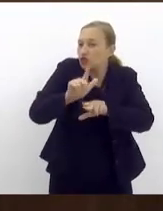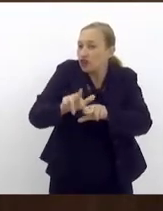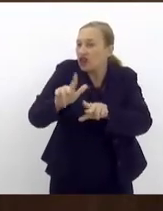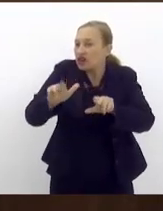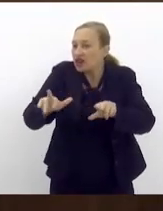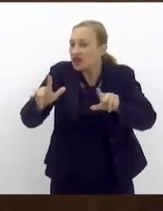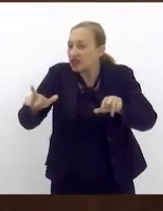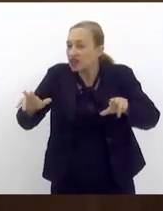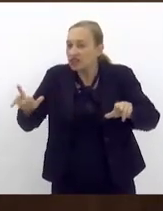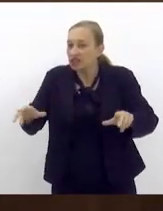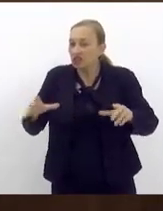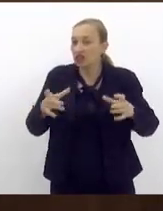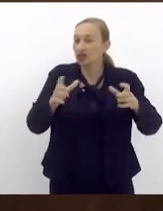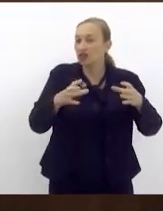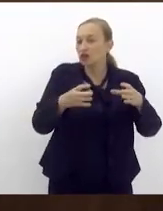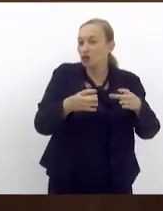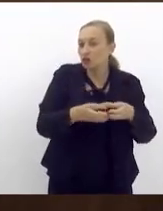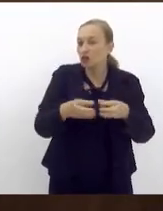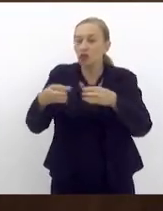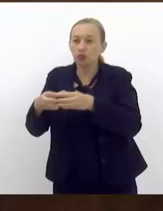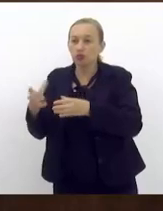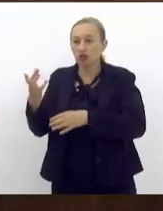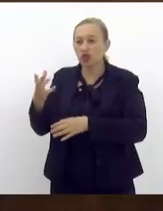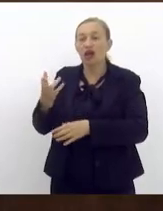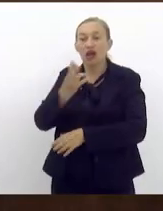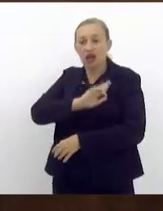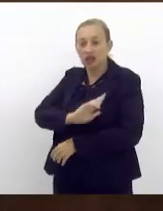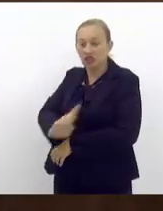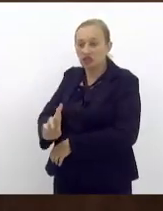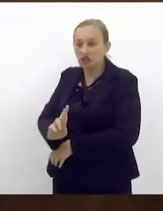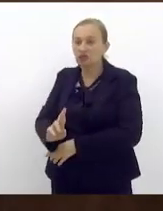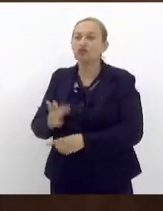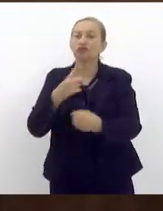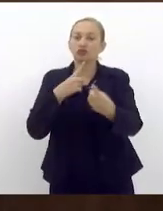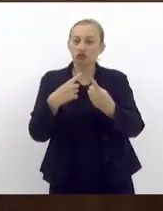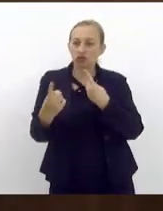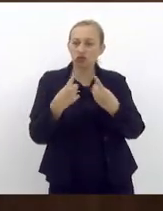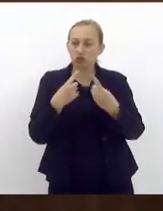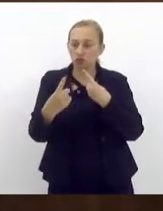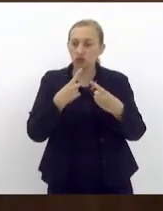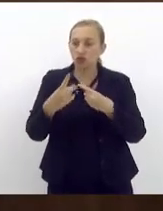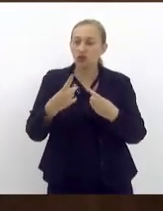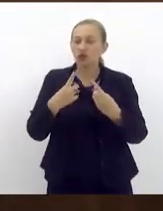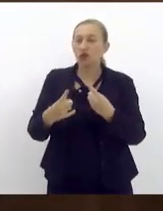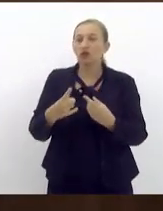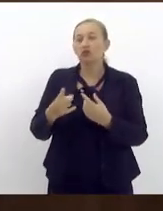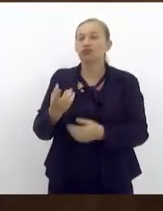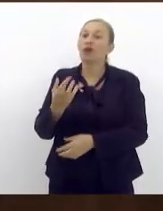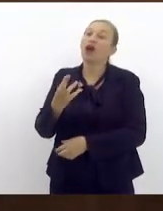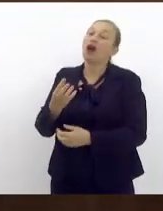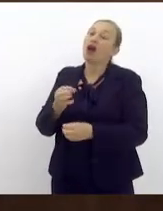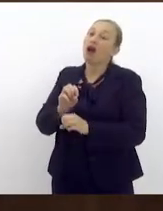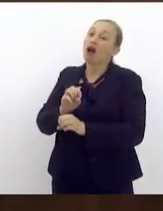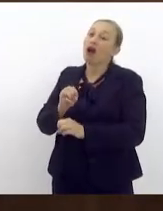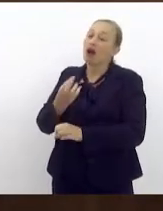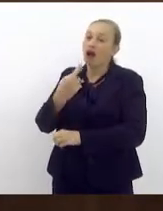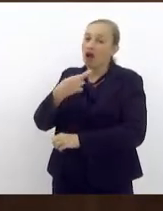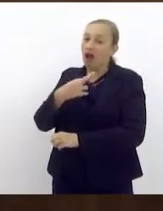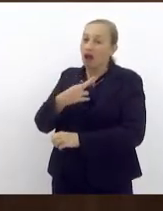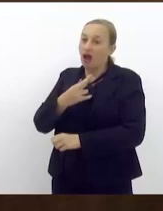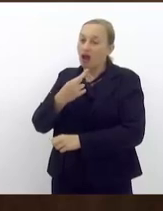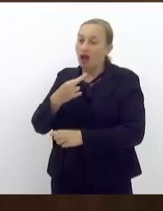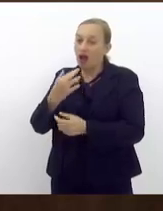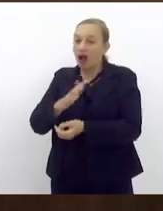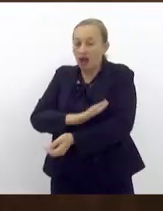entidades religiosas justamente trazendo debate com relação ao racismo religioso e a intolerância religiosa